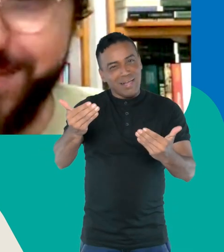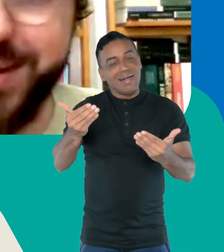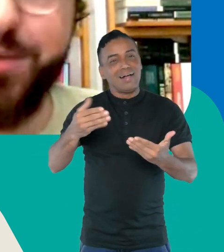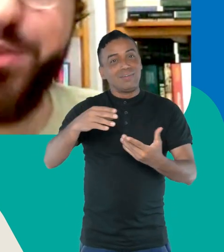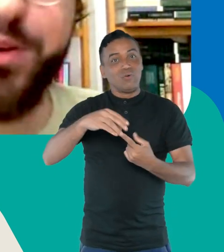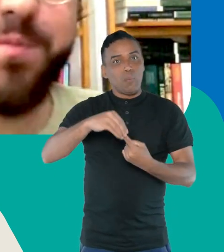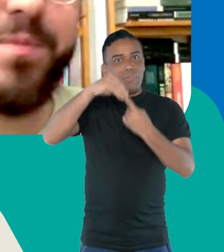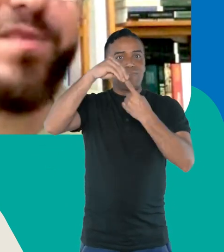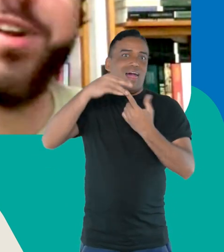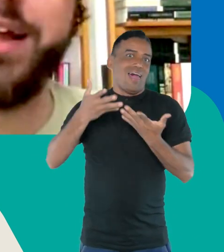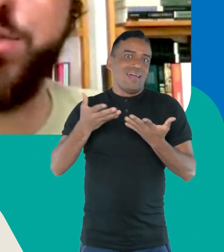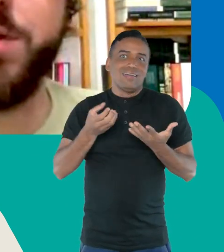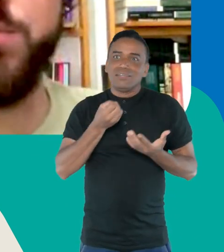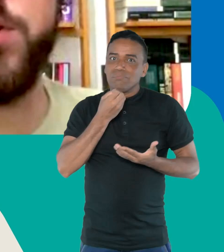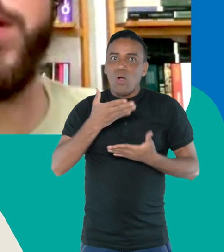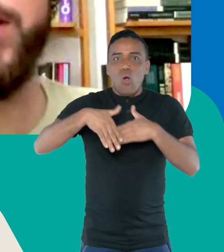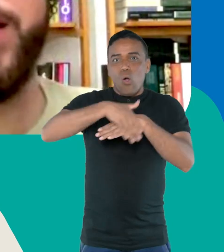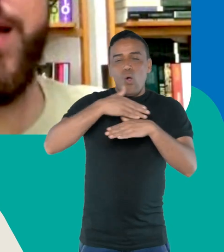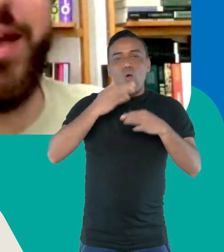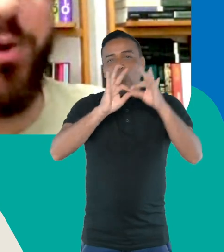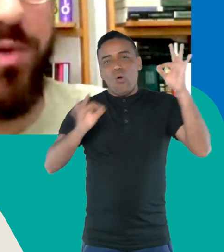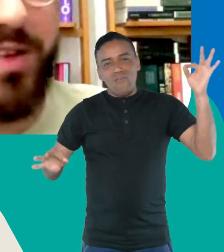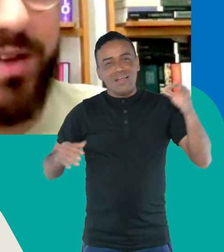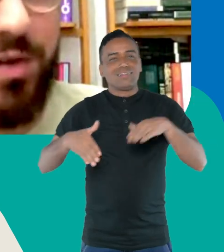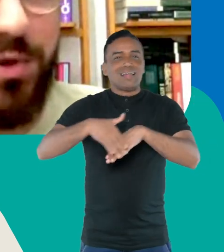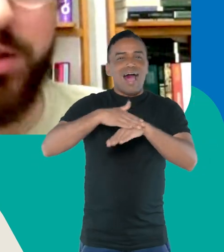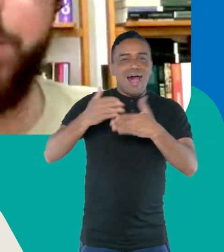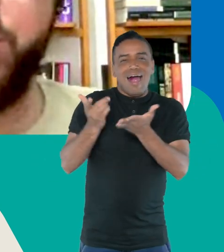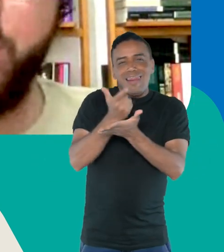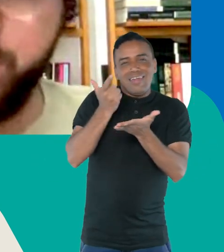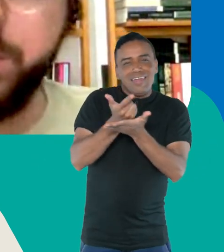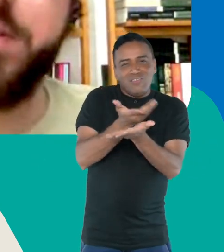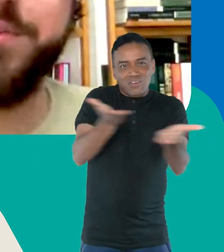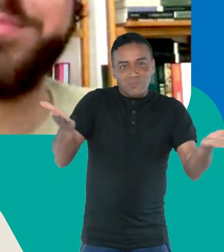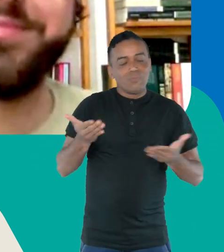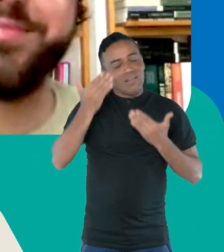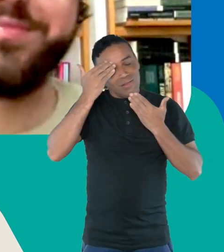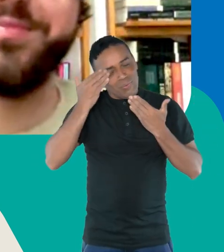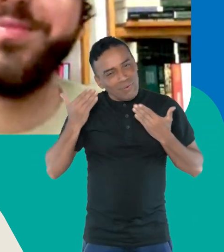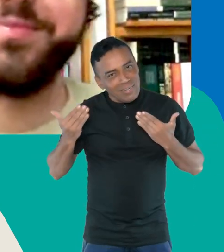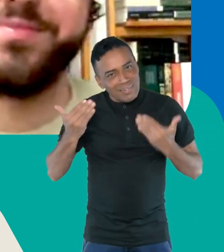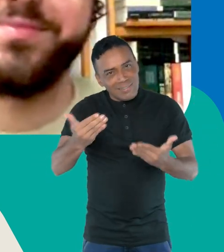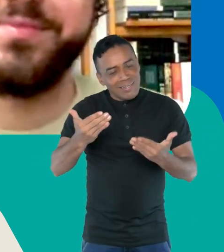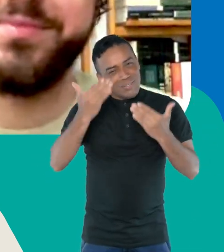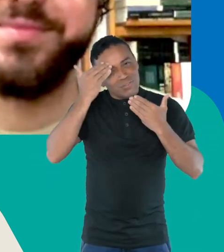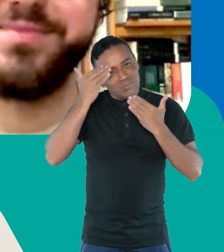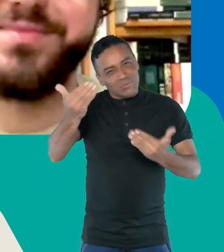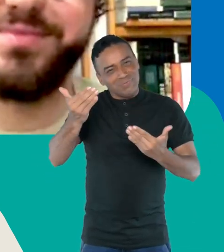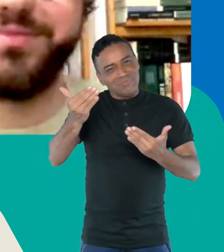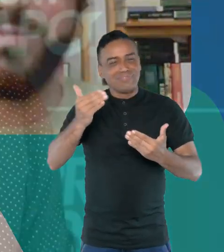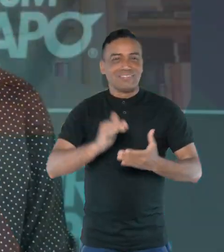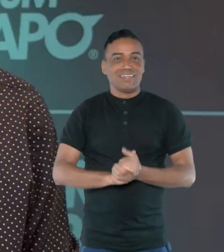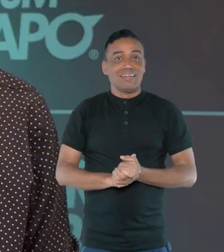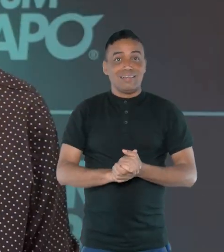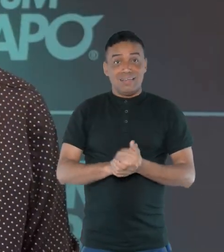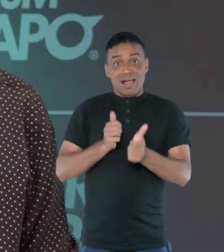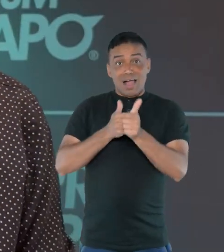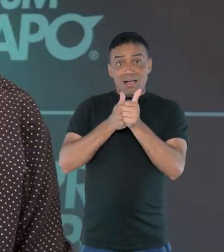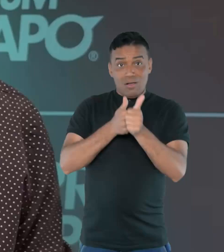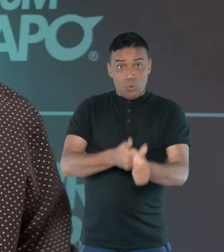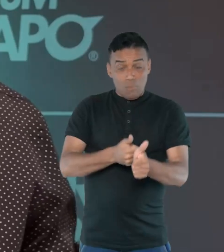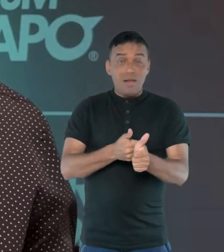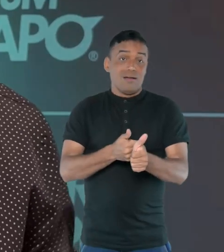Muito obrigado, tá? Foi um privilégio para mim poder conversar sobre o livro com você. Sou eu quem agradece. Muito